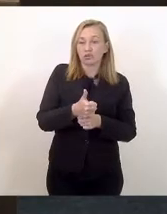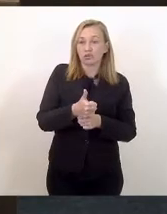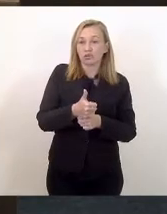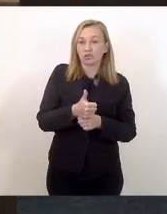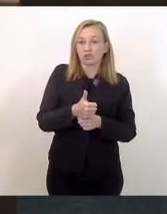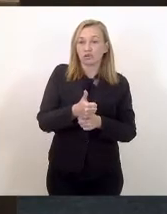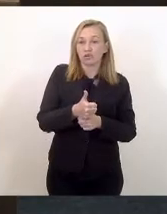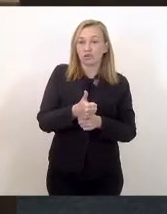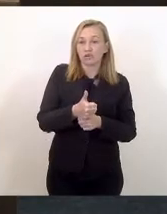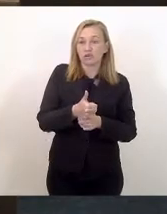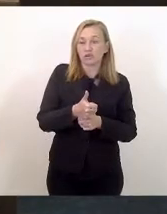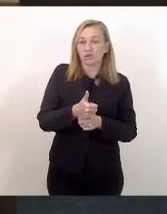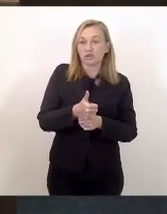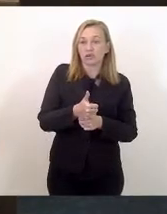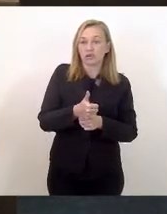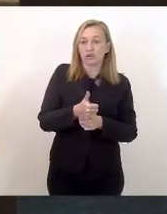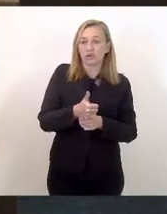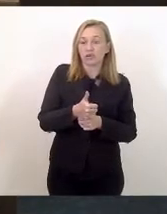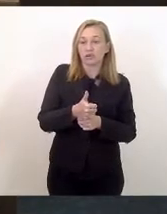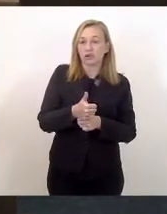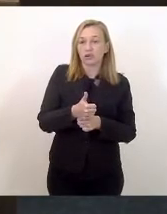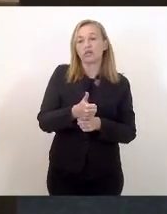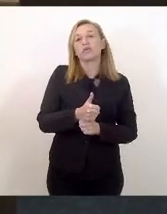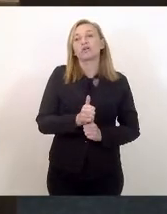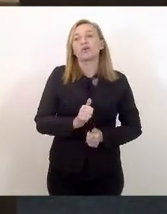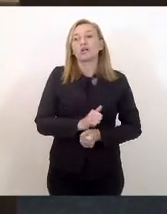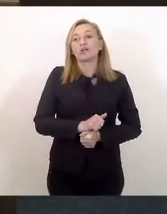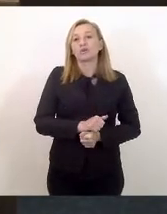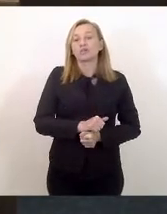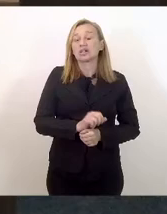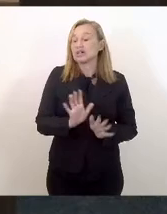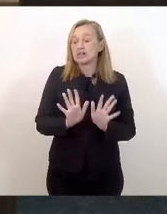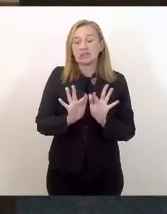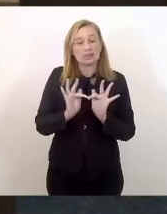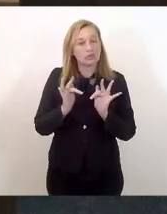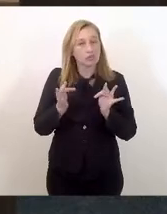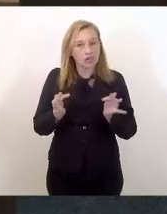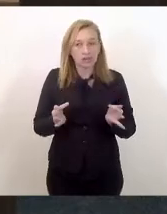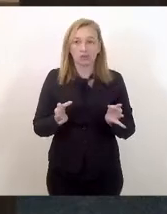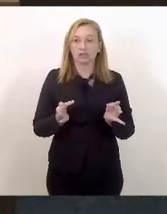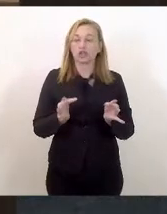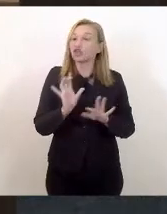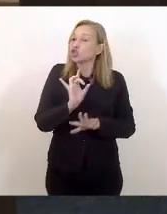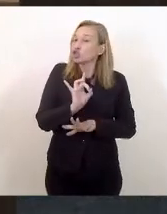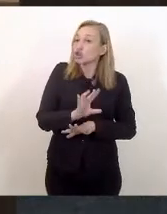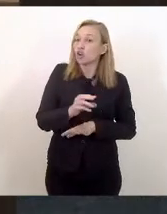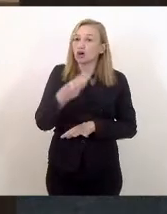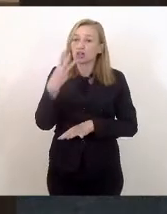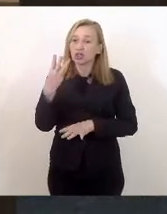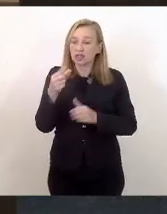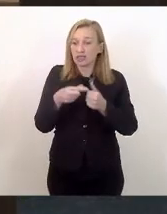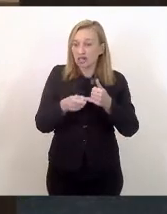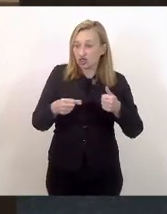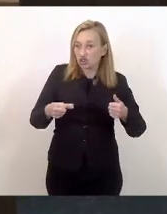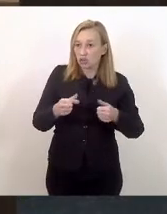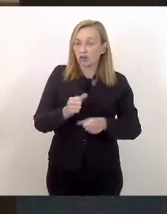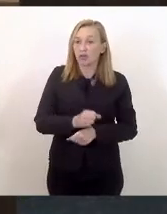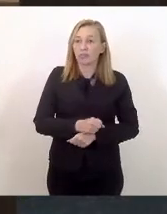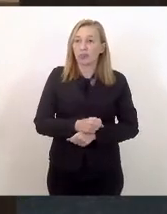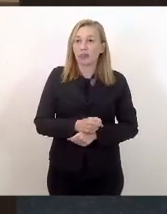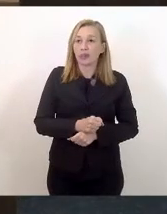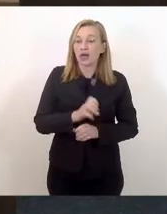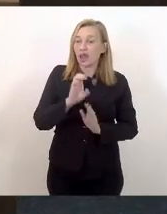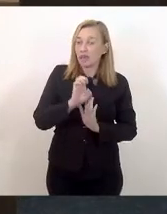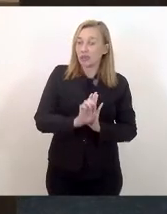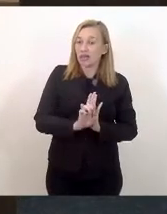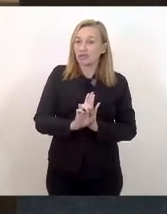substitutivo, que passa a ser simples, tem somente 3 artigos. A emenda